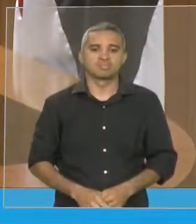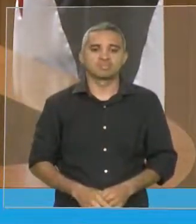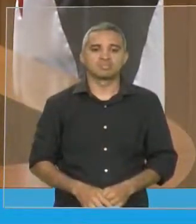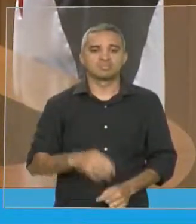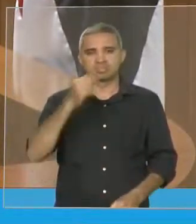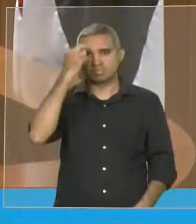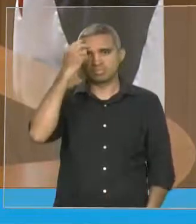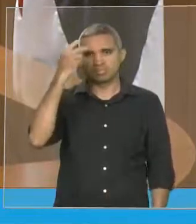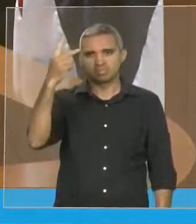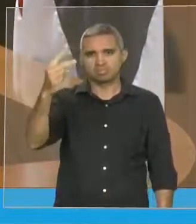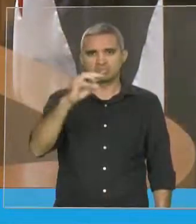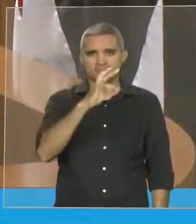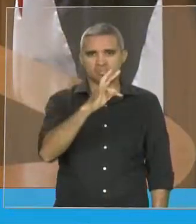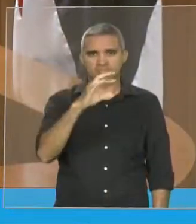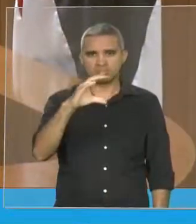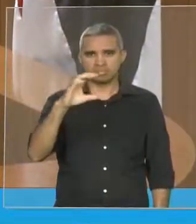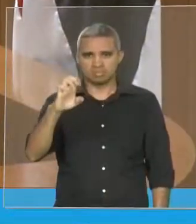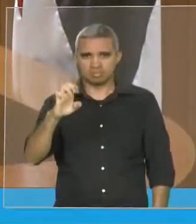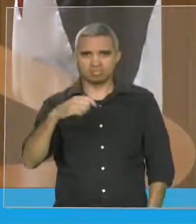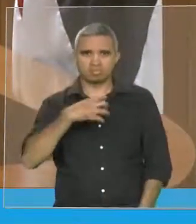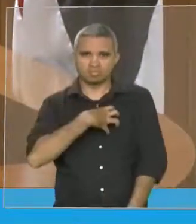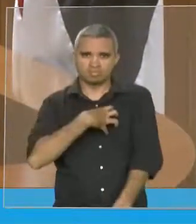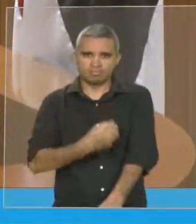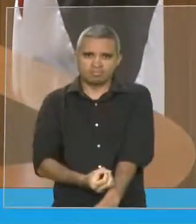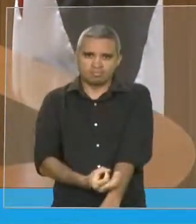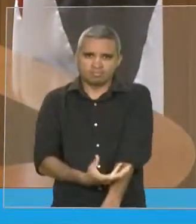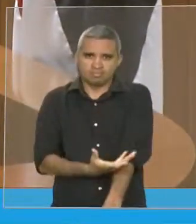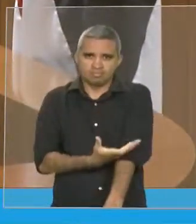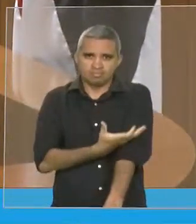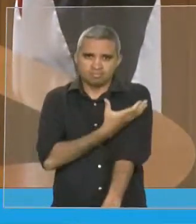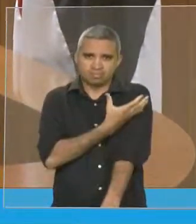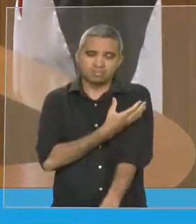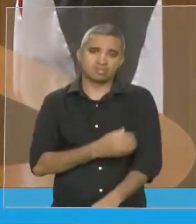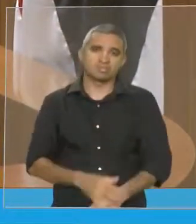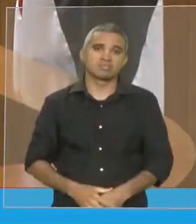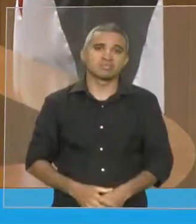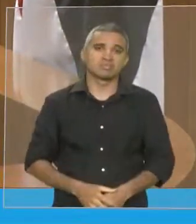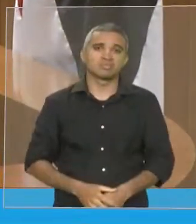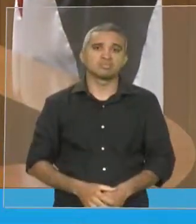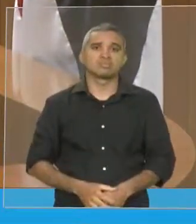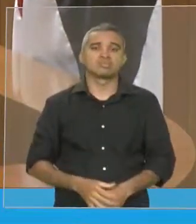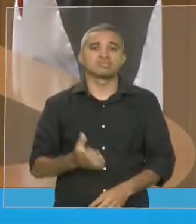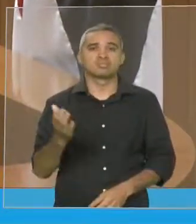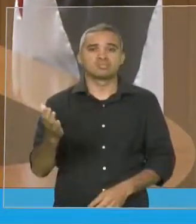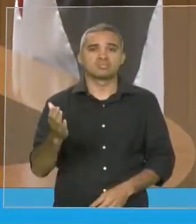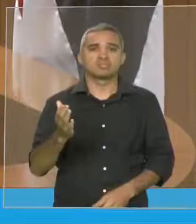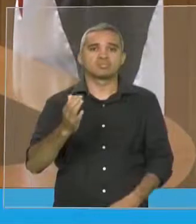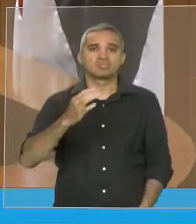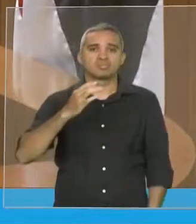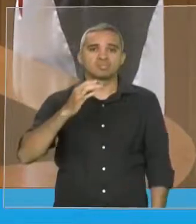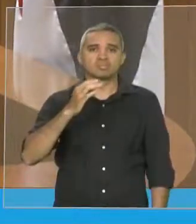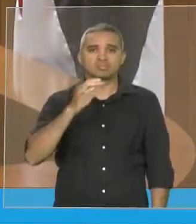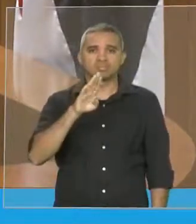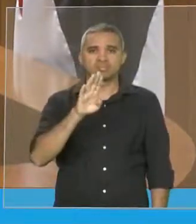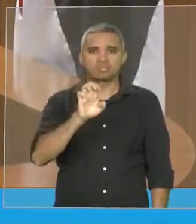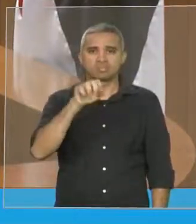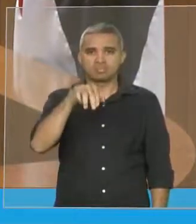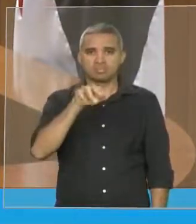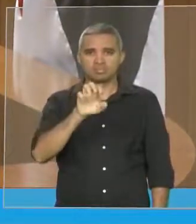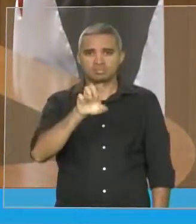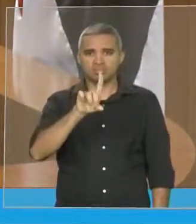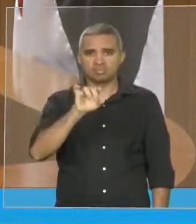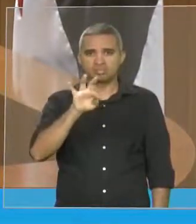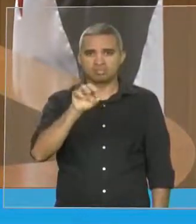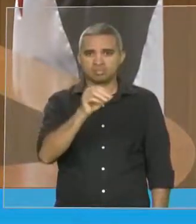fiquei emocionado com a história e posso dizer, doutor Benedito Buzar, que o que eu pude fazer para agradecer, botar em